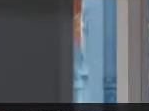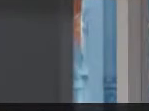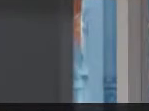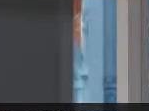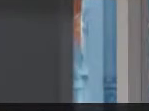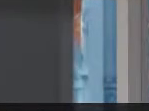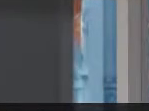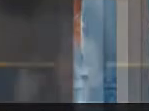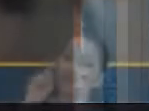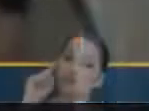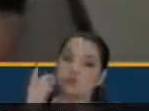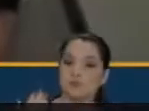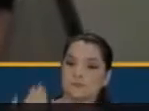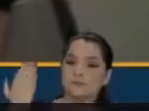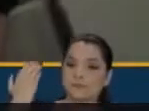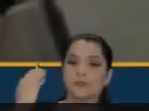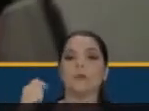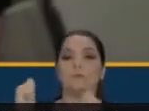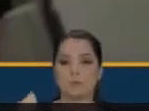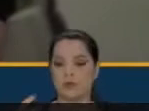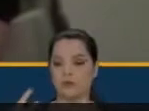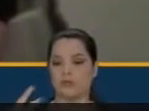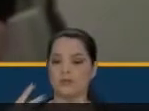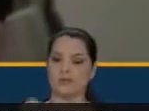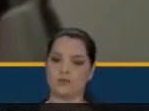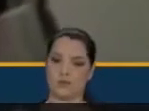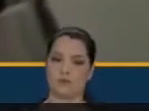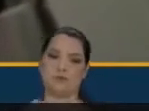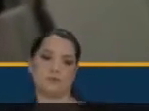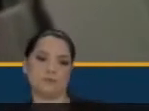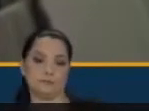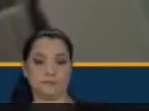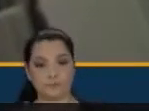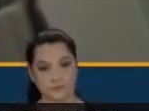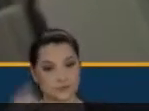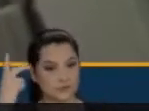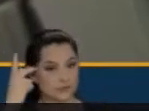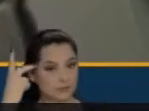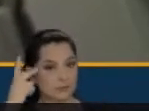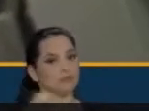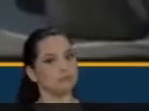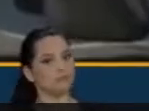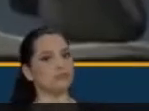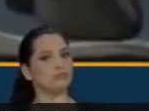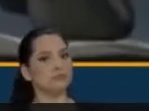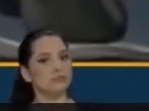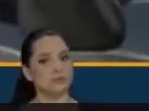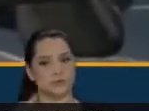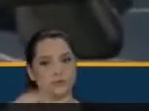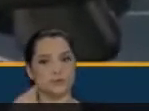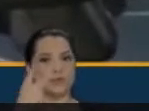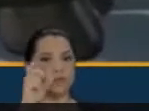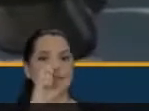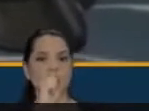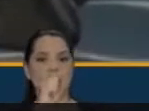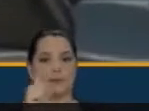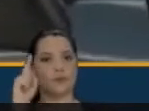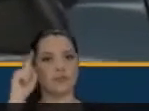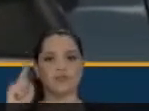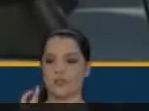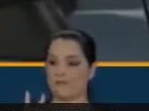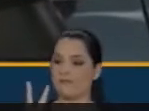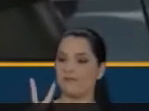Pois não. E o estado de São Paulo anunciou que neste próximo sábado vai acontecer o dia V